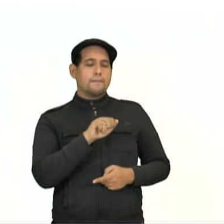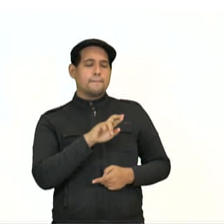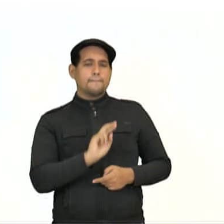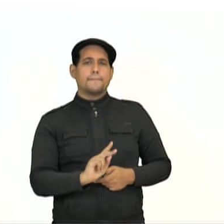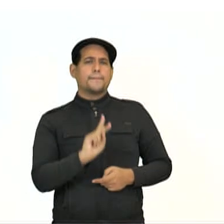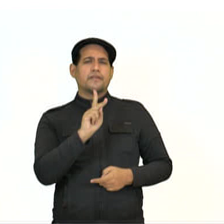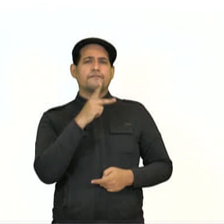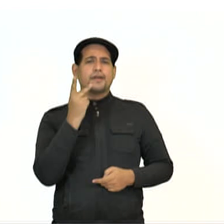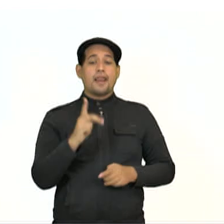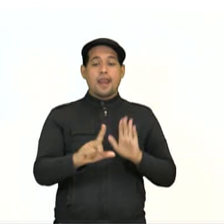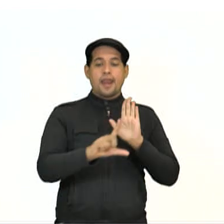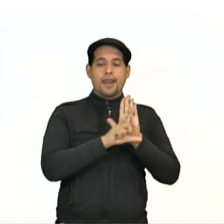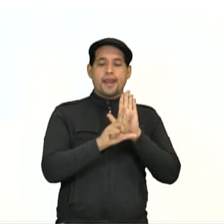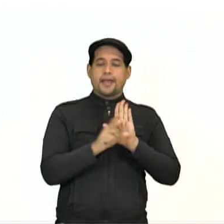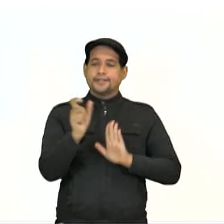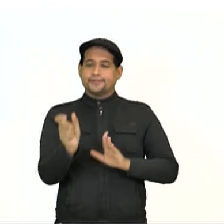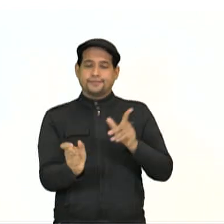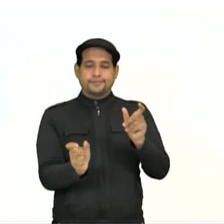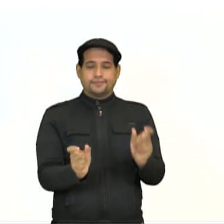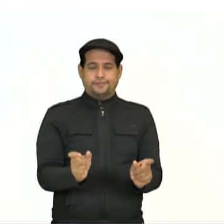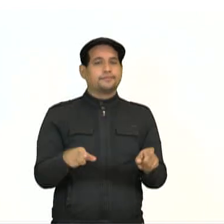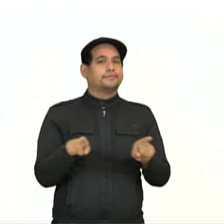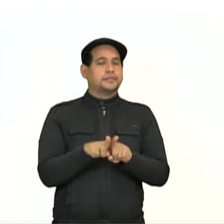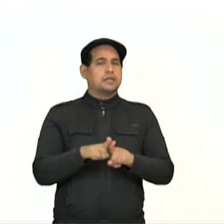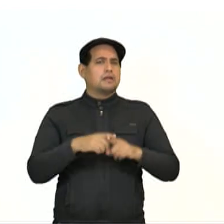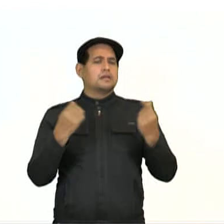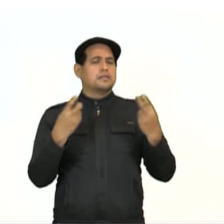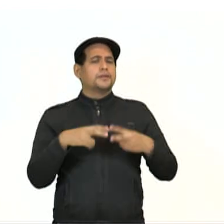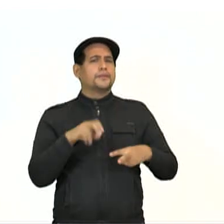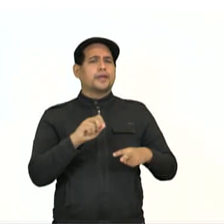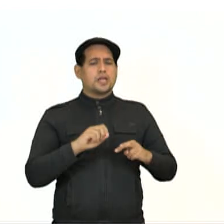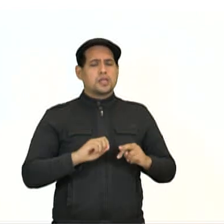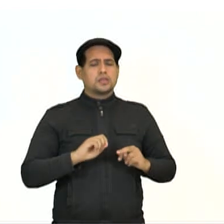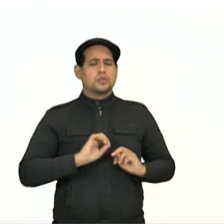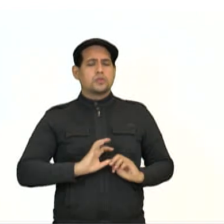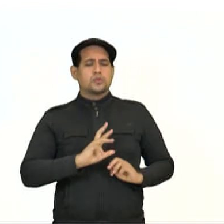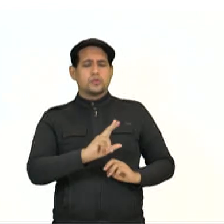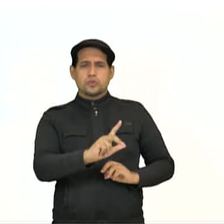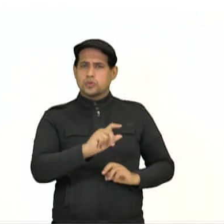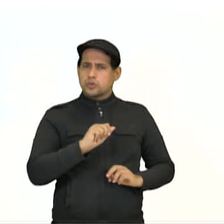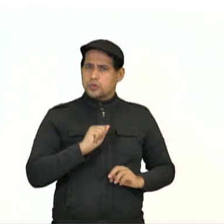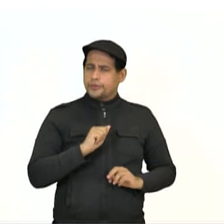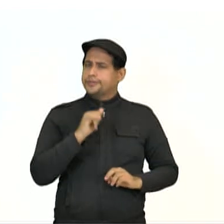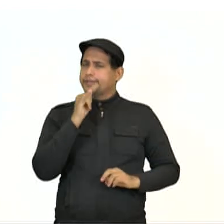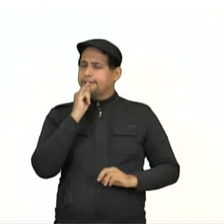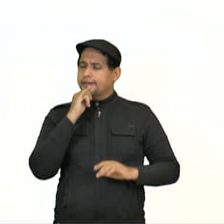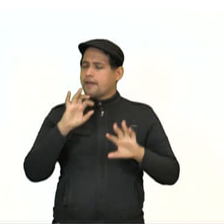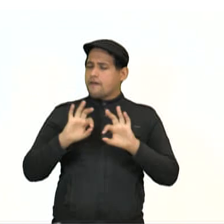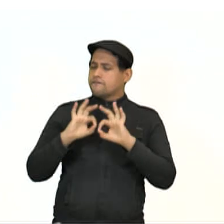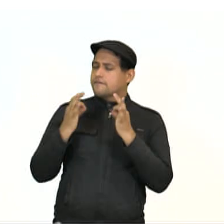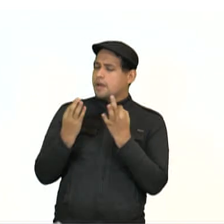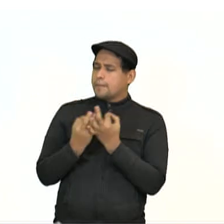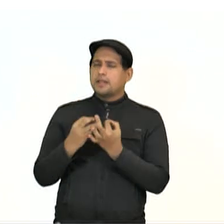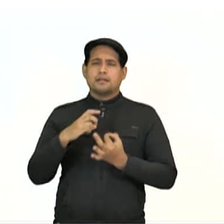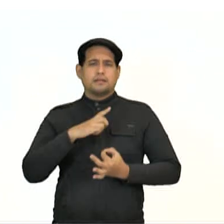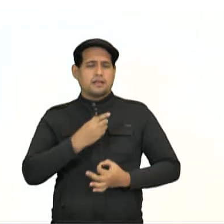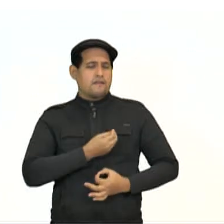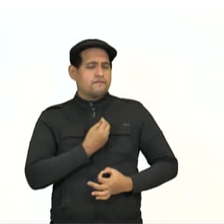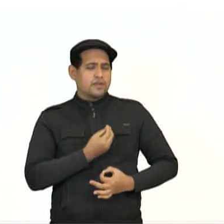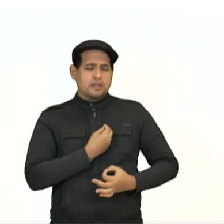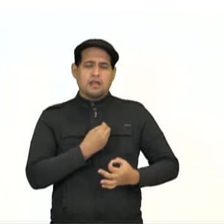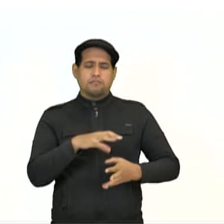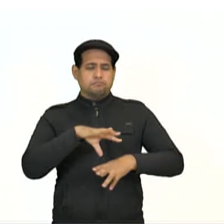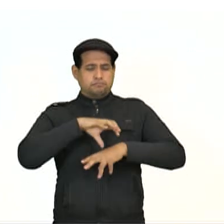de Lei das Características Adquiridas, e ele fala que tudo aquilo que os pais adquirem ao longo da vida vão